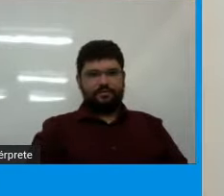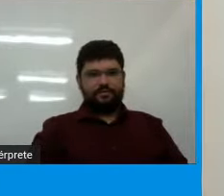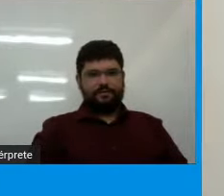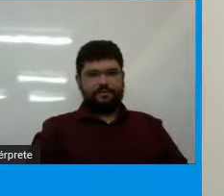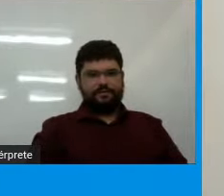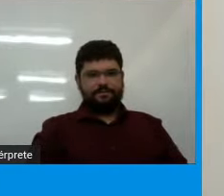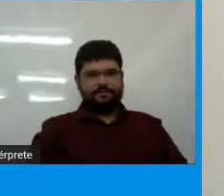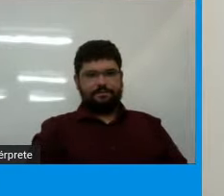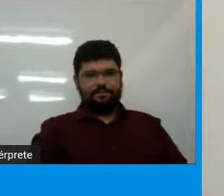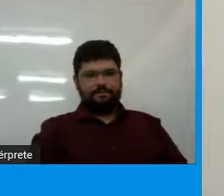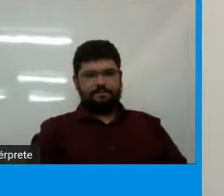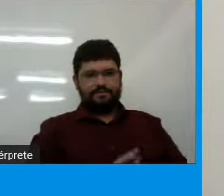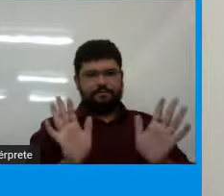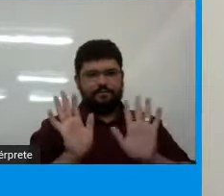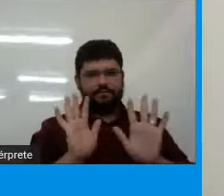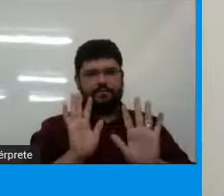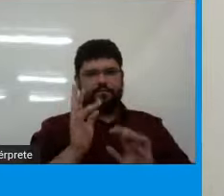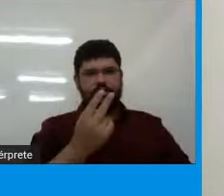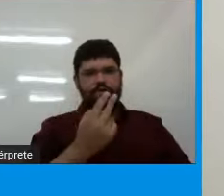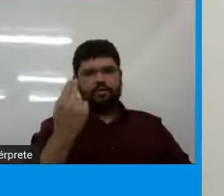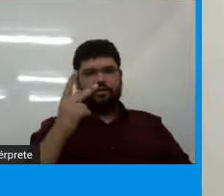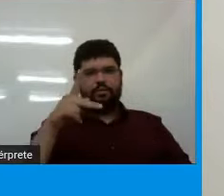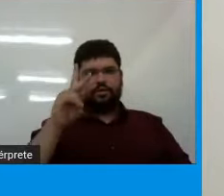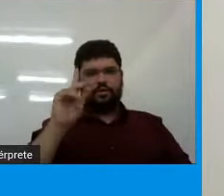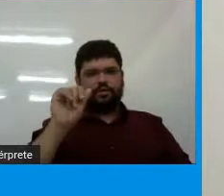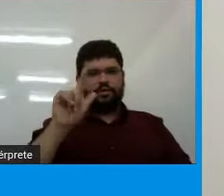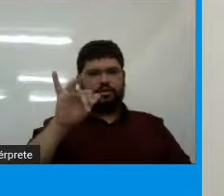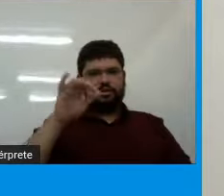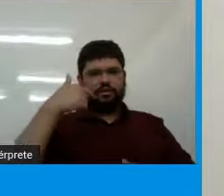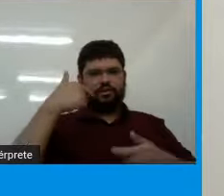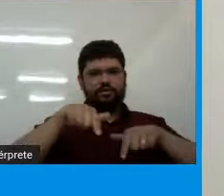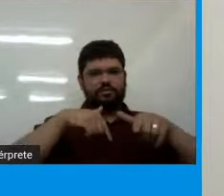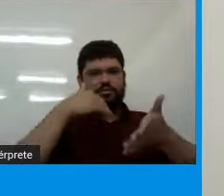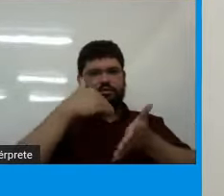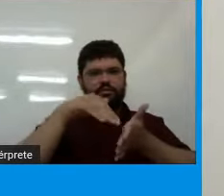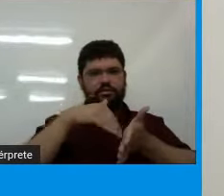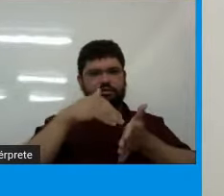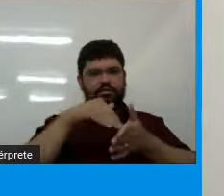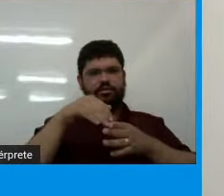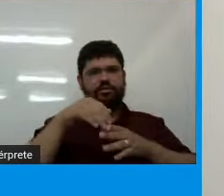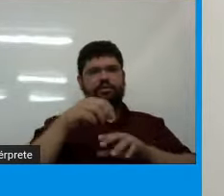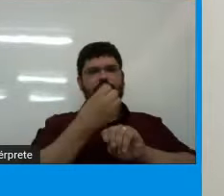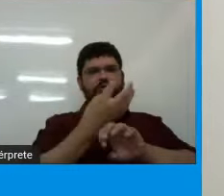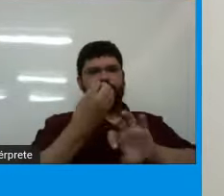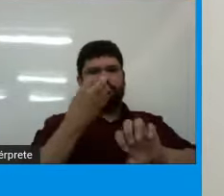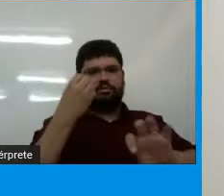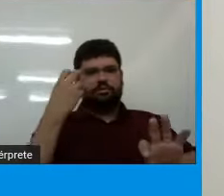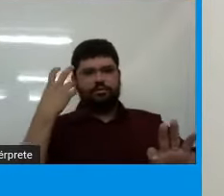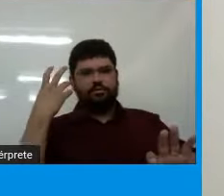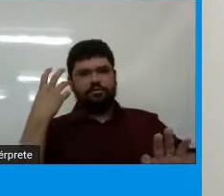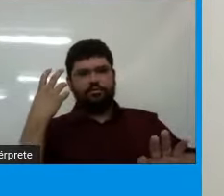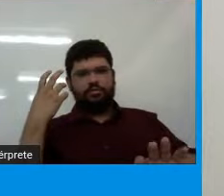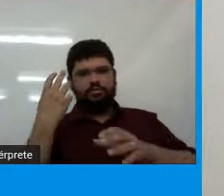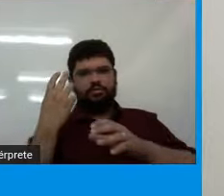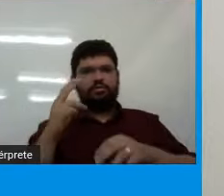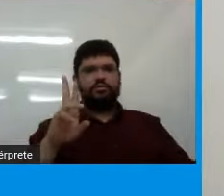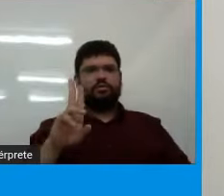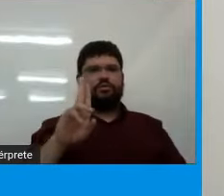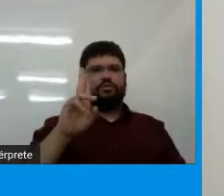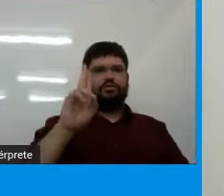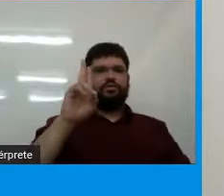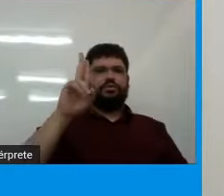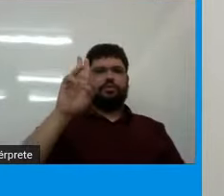Olá, eu me chamo Kaline Sampaio, trabalho na Secretaria de Educação à Distância da Universidade Federal do Rio Grande do Norte. Também